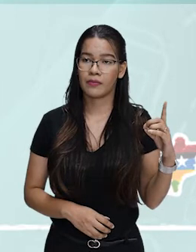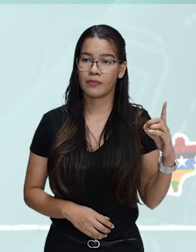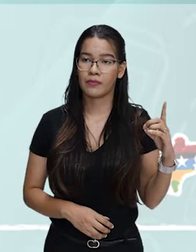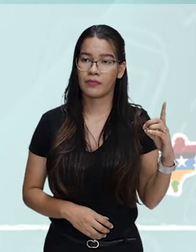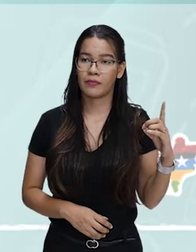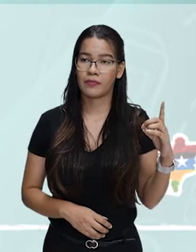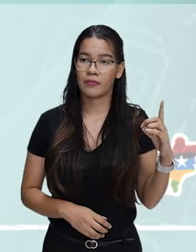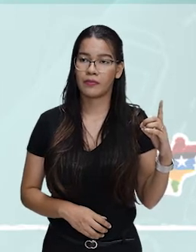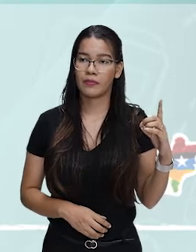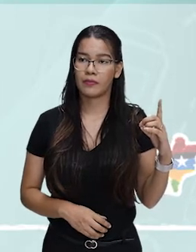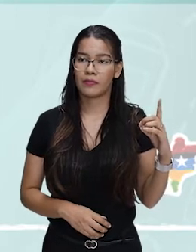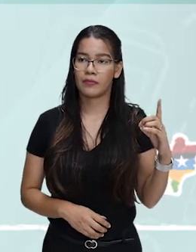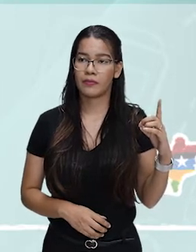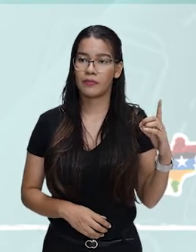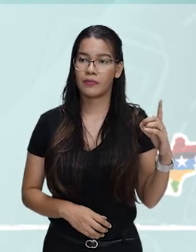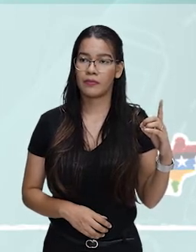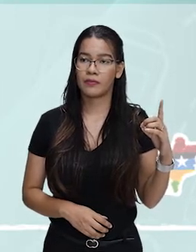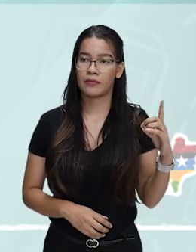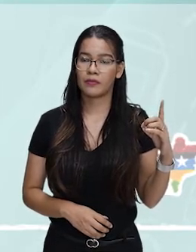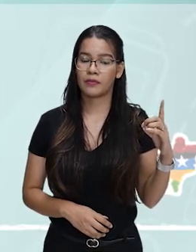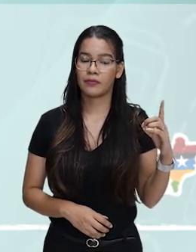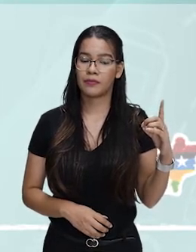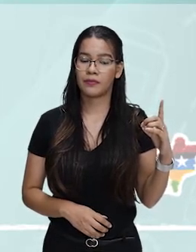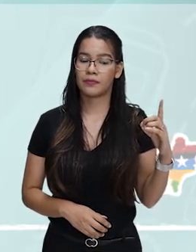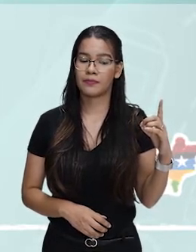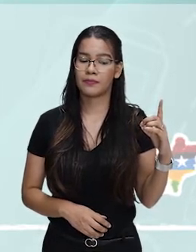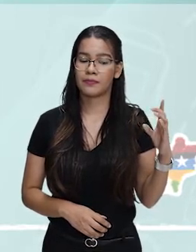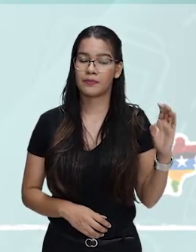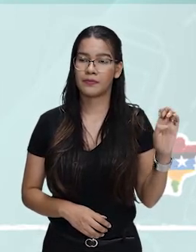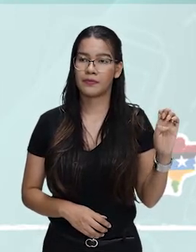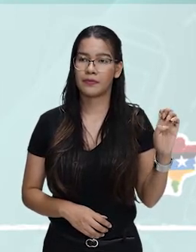Oração coordenada assindética.